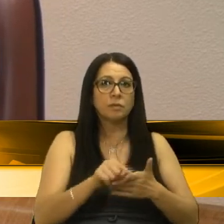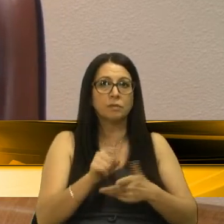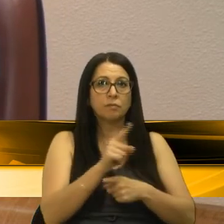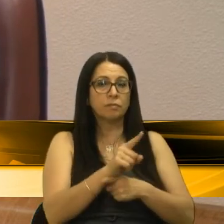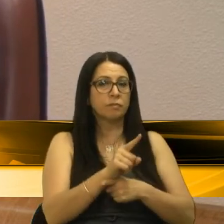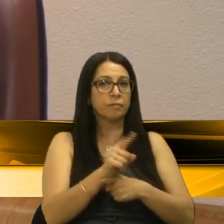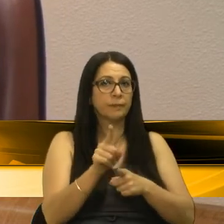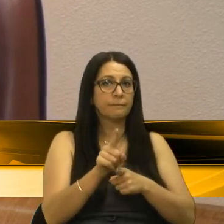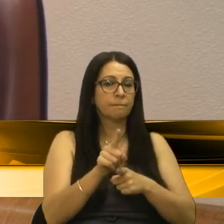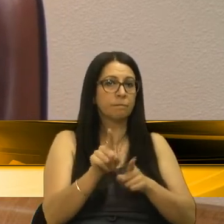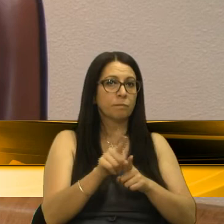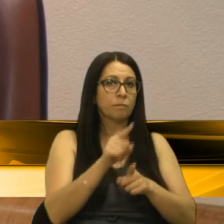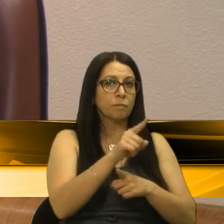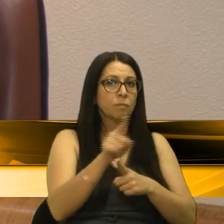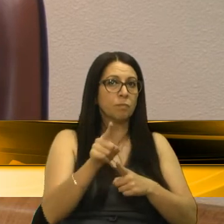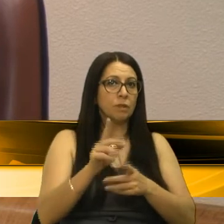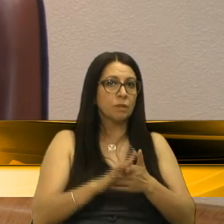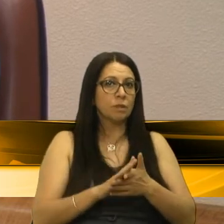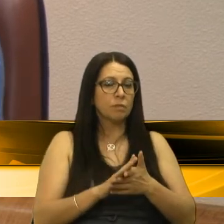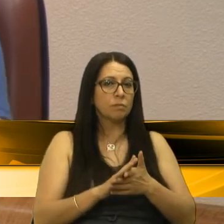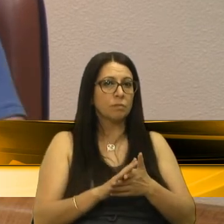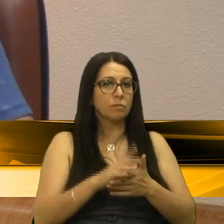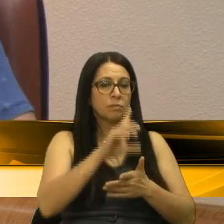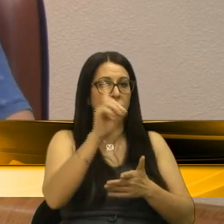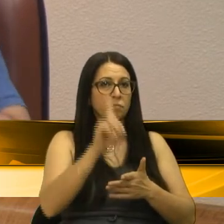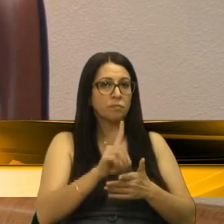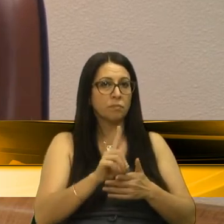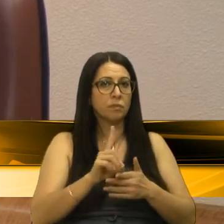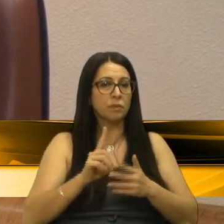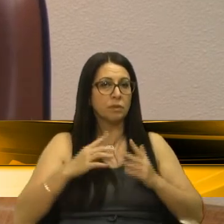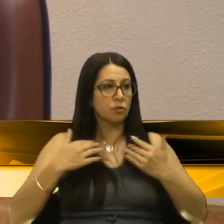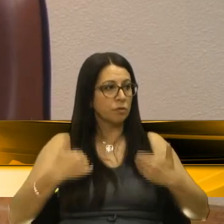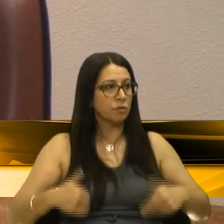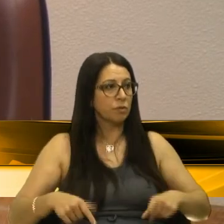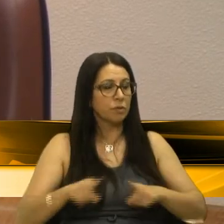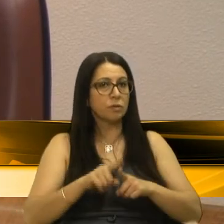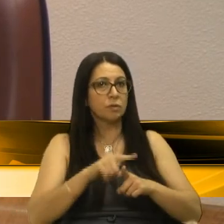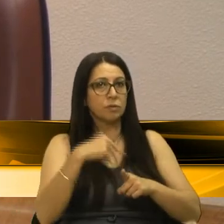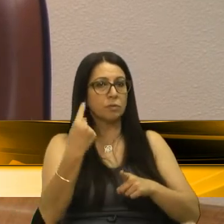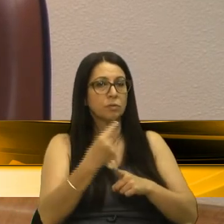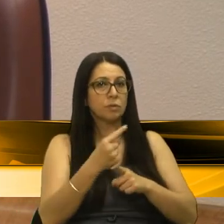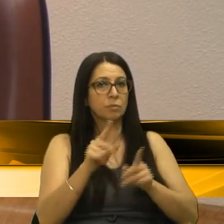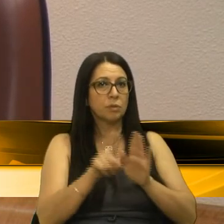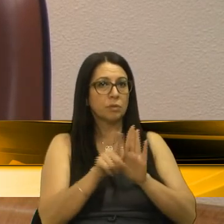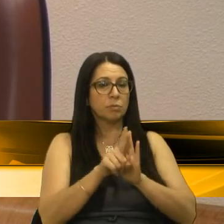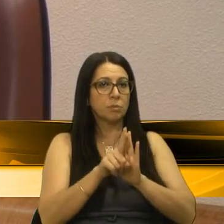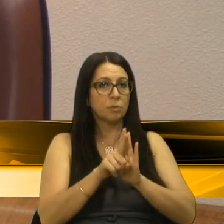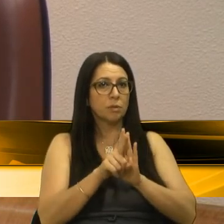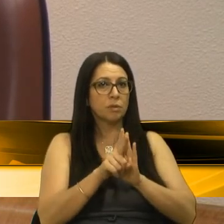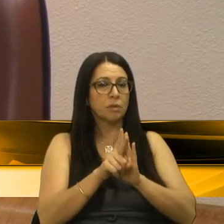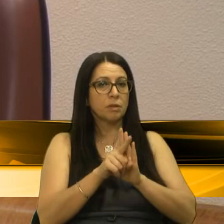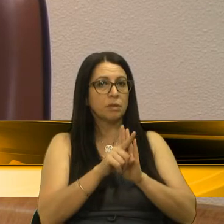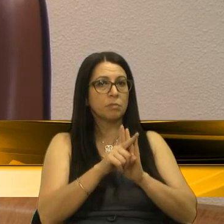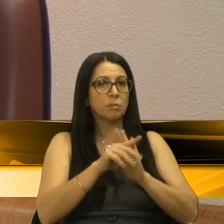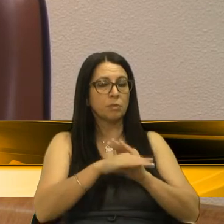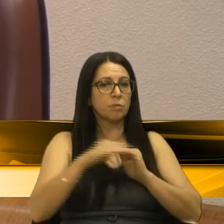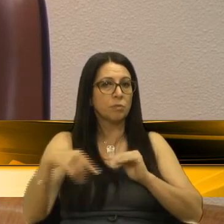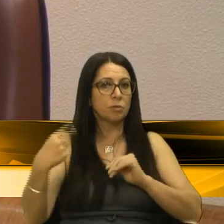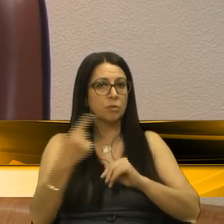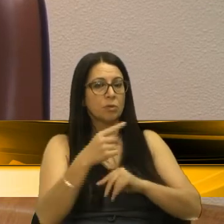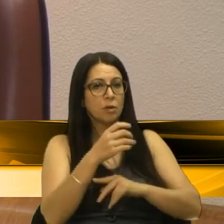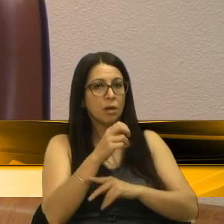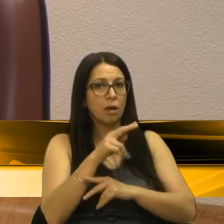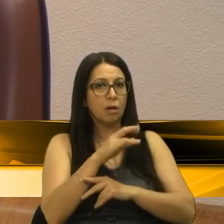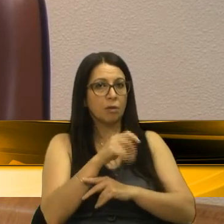32.329/1992, inclusive com a previsão de vagas para deficientes físicos. B. Da vegetação do porte arbóreo, atendendo às disposições da lei